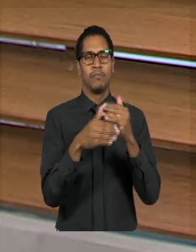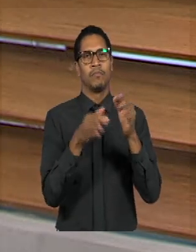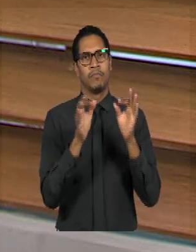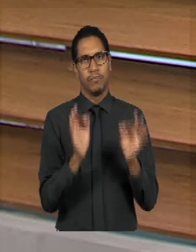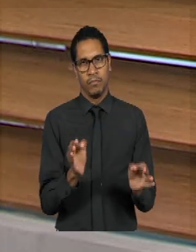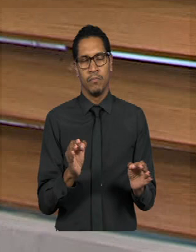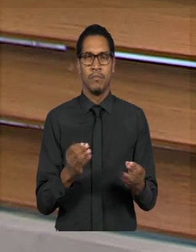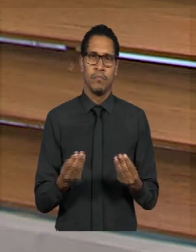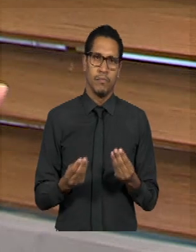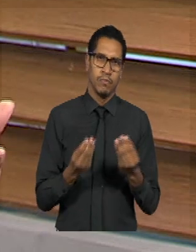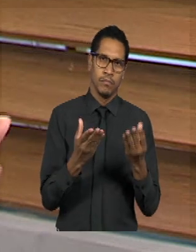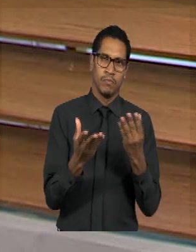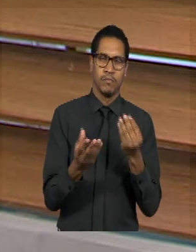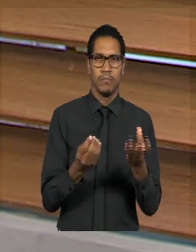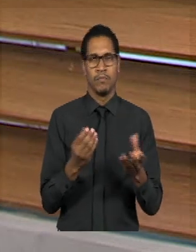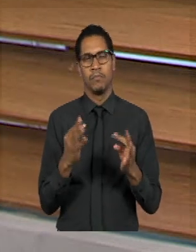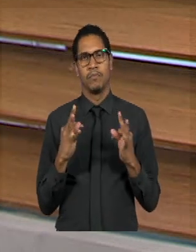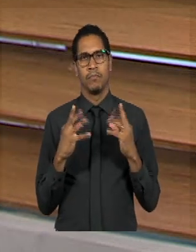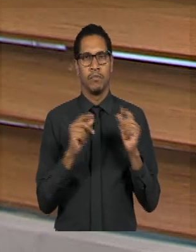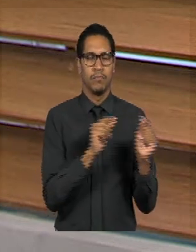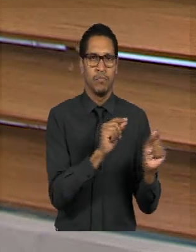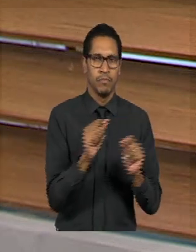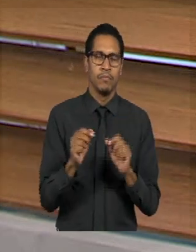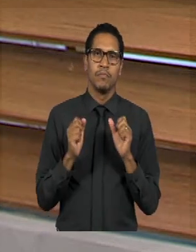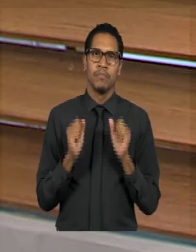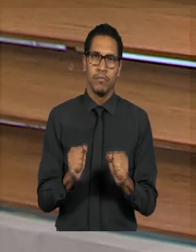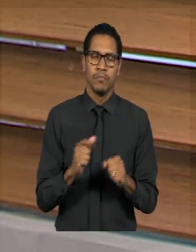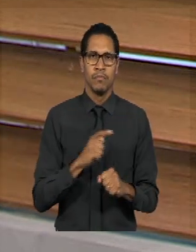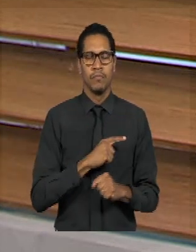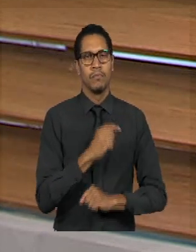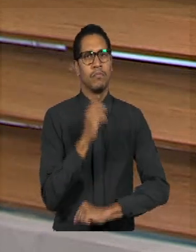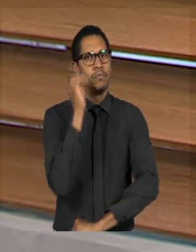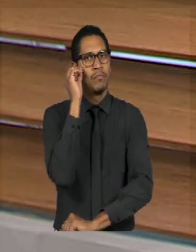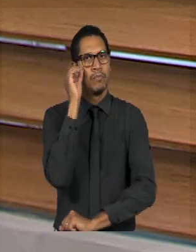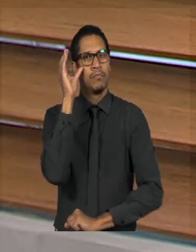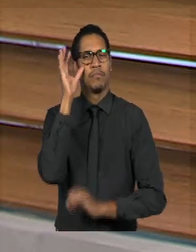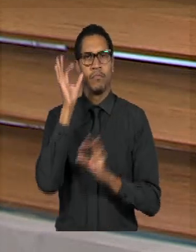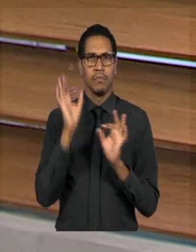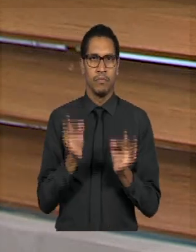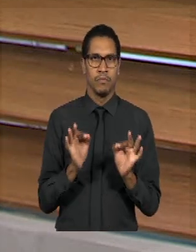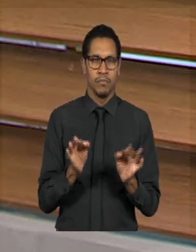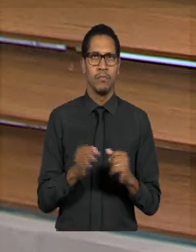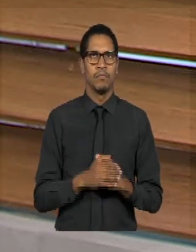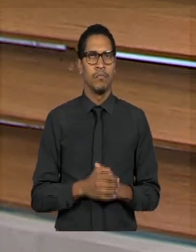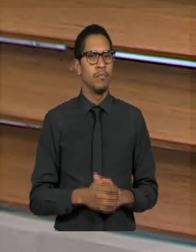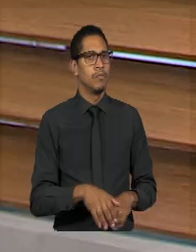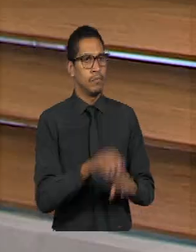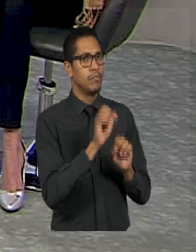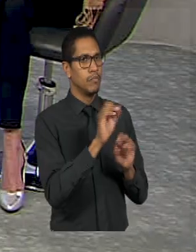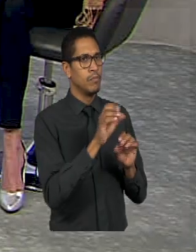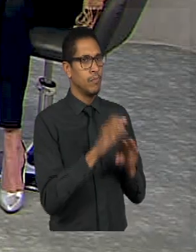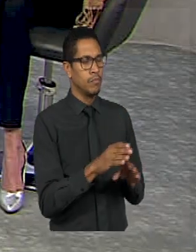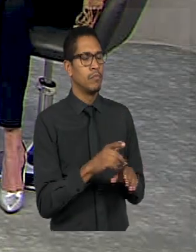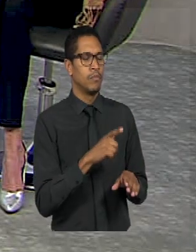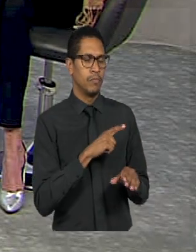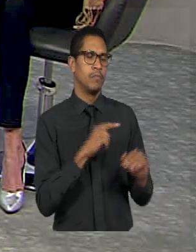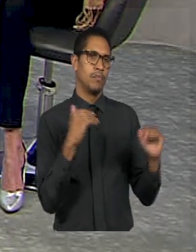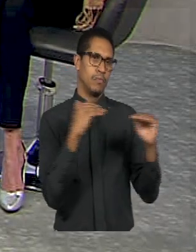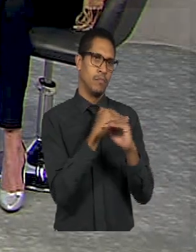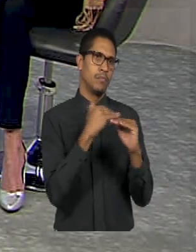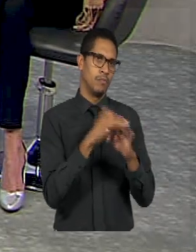e forneça para que todos possam ter conhecimento. Uma educação de trânsito. Né? Uma educação de